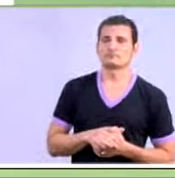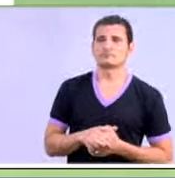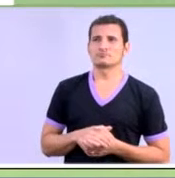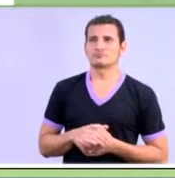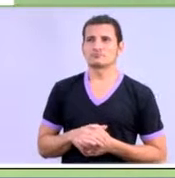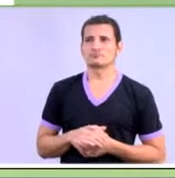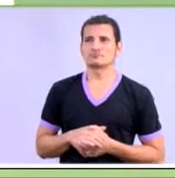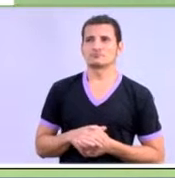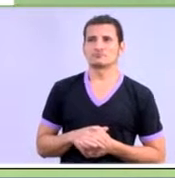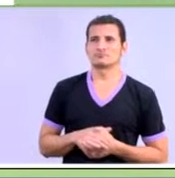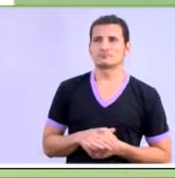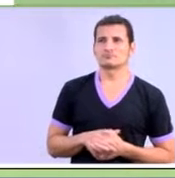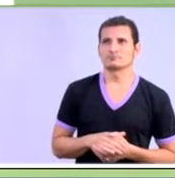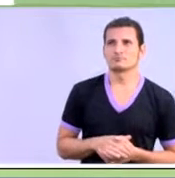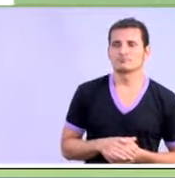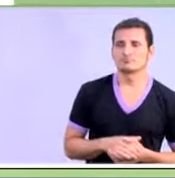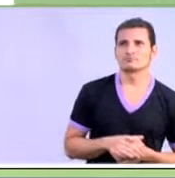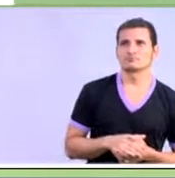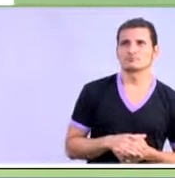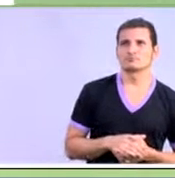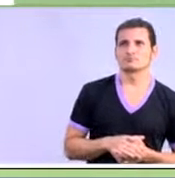ser enviadas